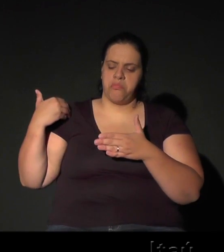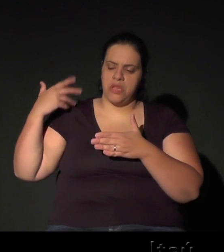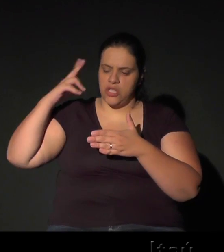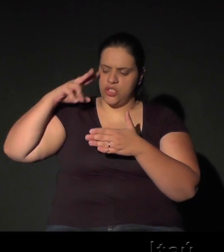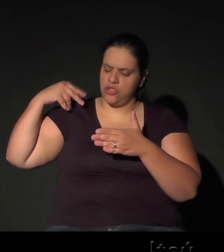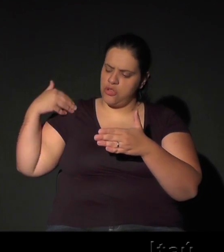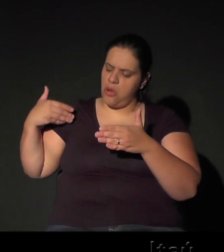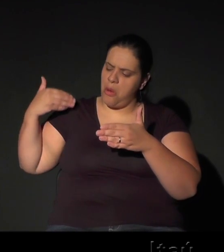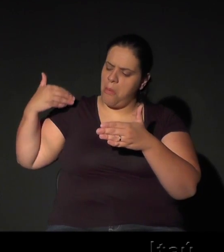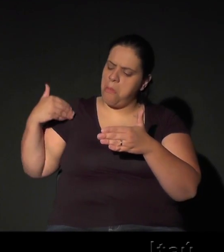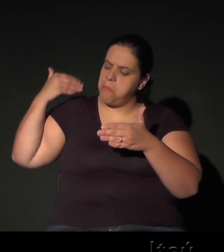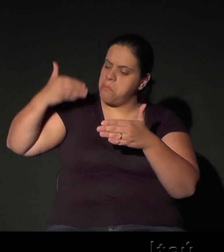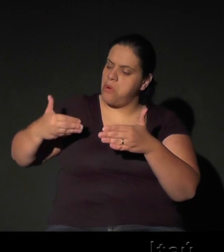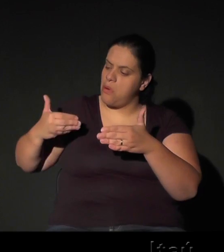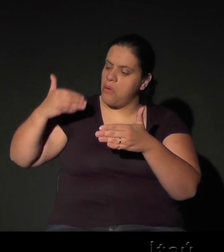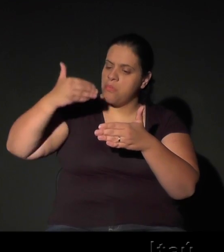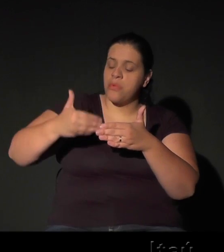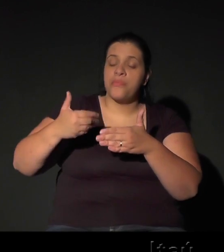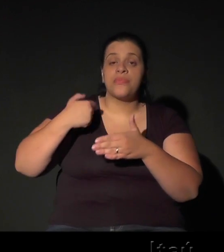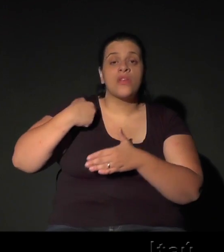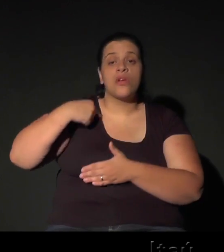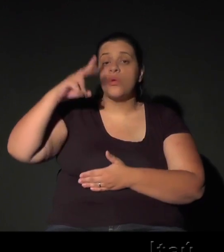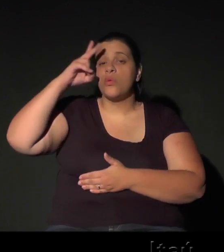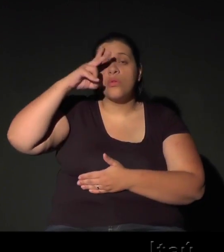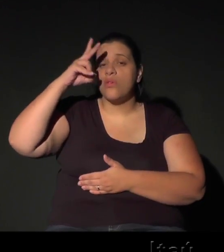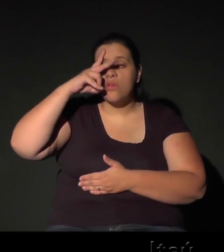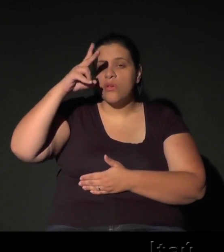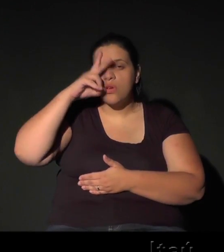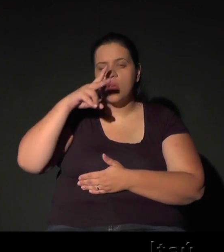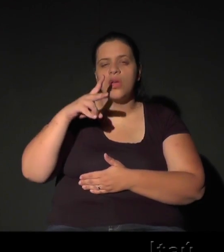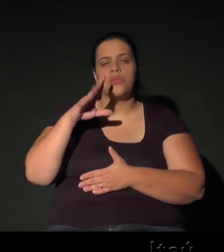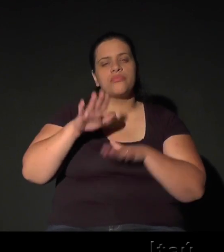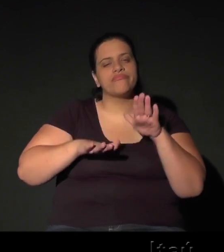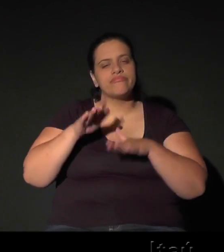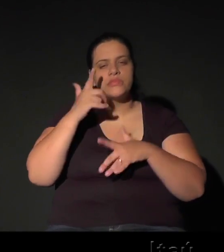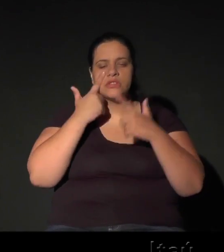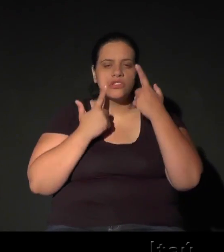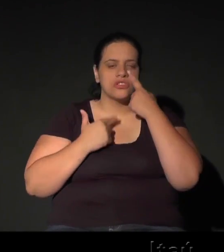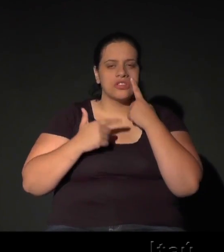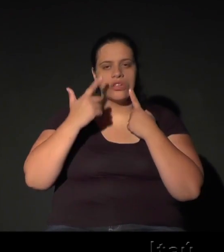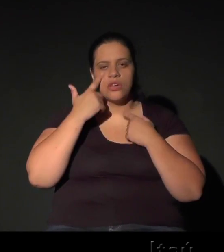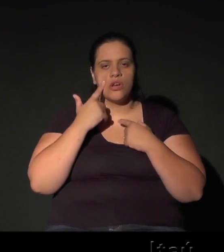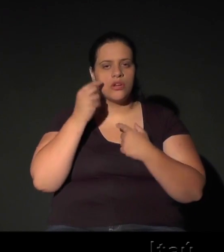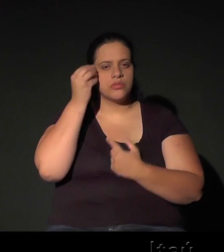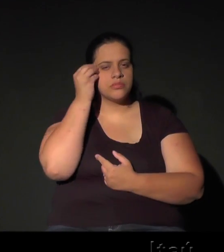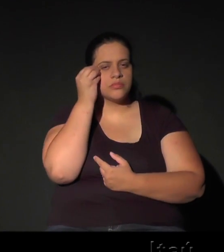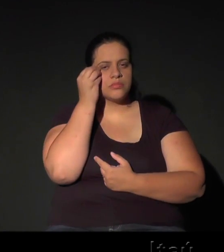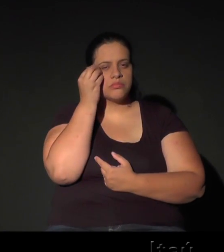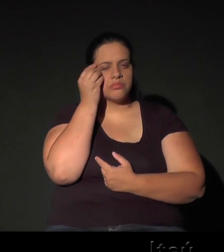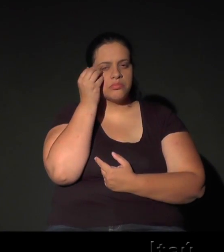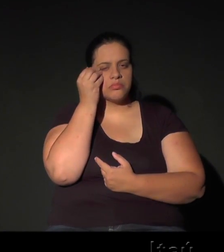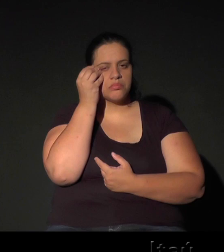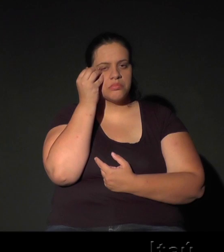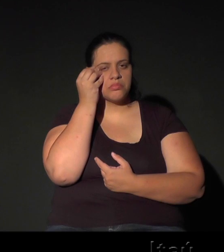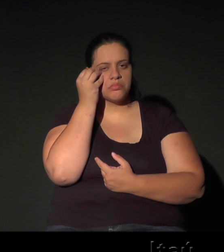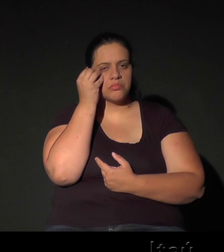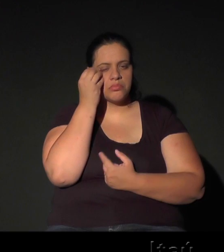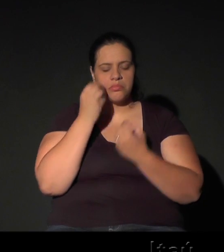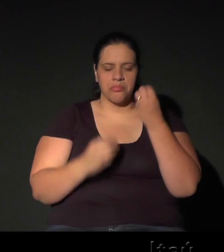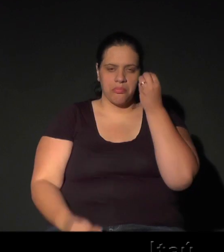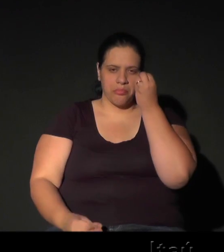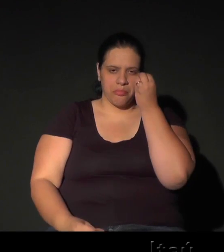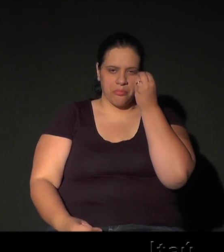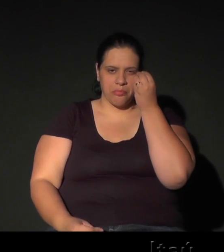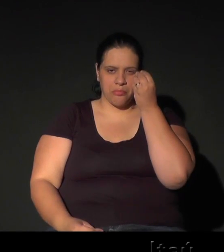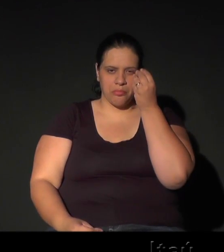nessa história toda Eu me lembro de algumas lágrimas no canto do olho